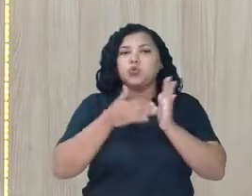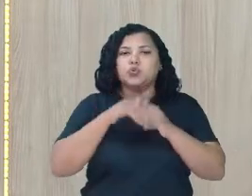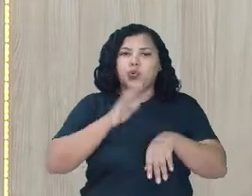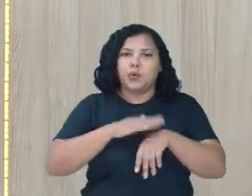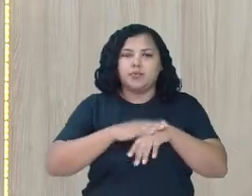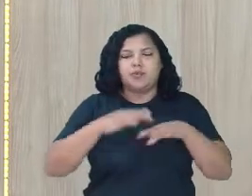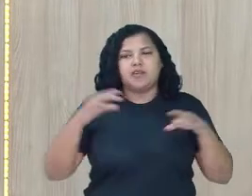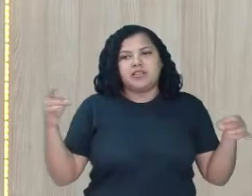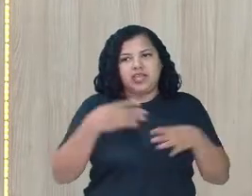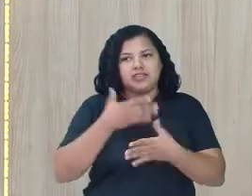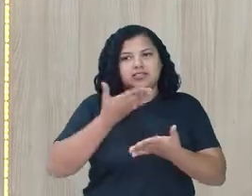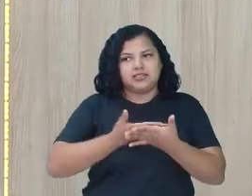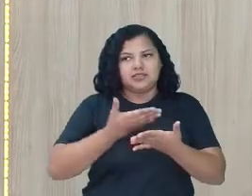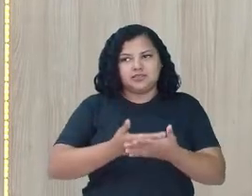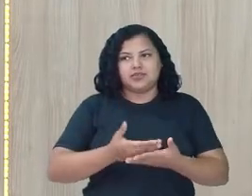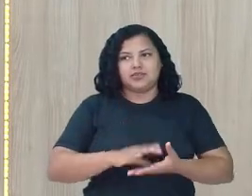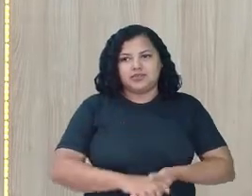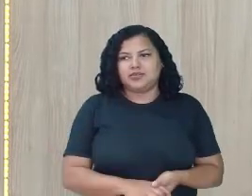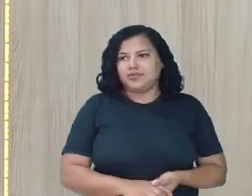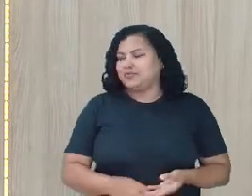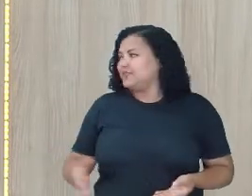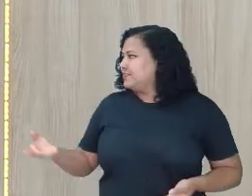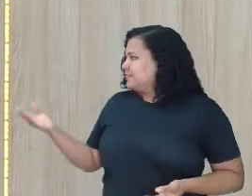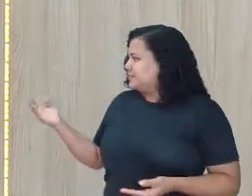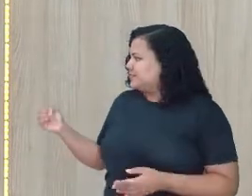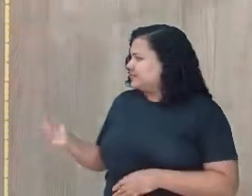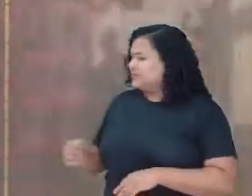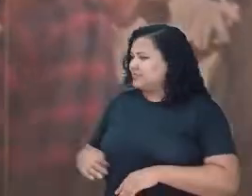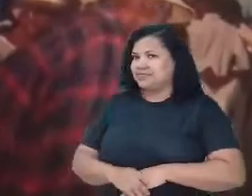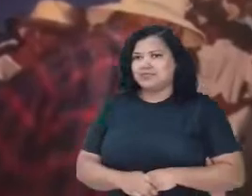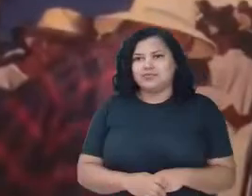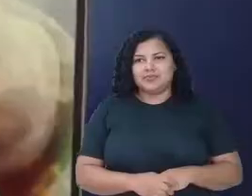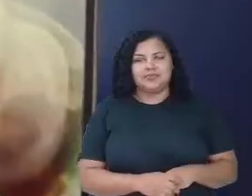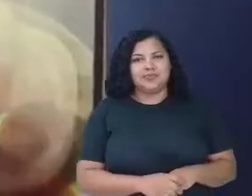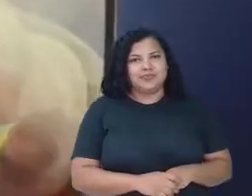para encerrar a nossa aula. Vamos lá?